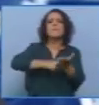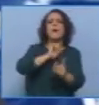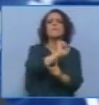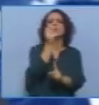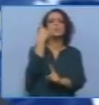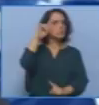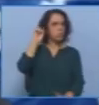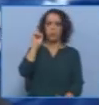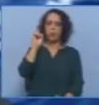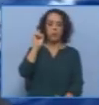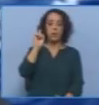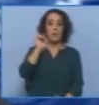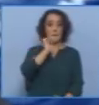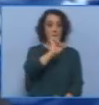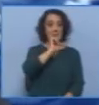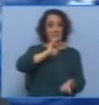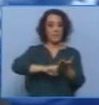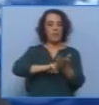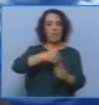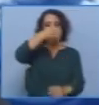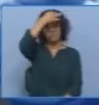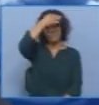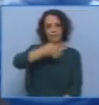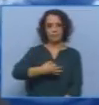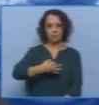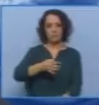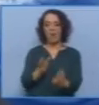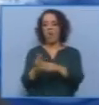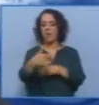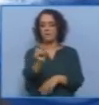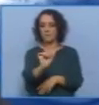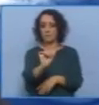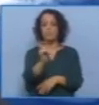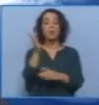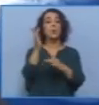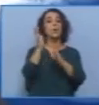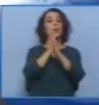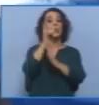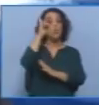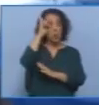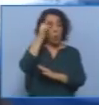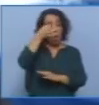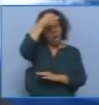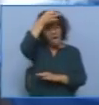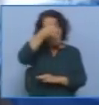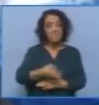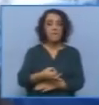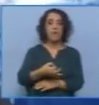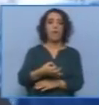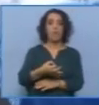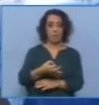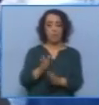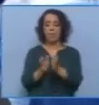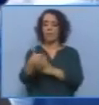verdade é a fidelidade. Por isso é que Deus é maximamente verdadeiro, porque é fiel e persevera